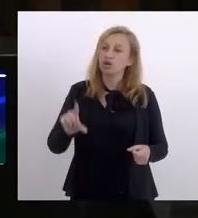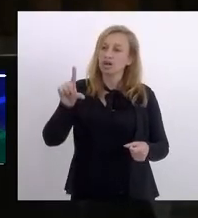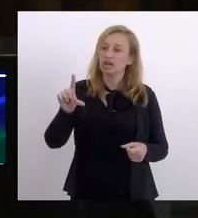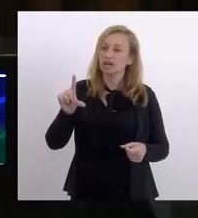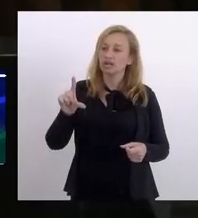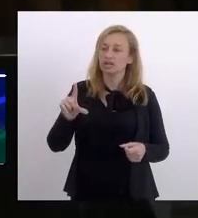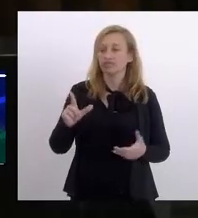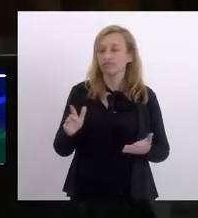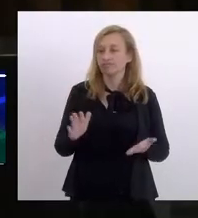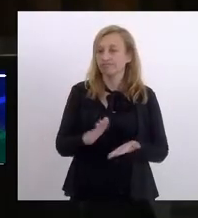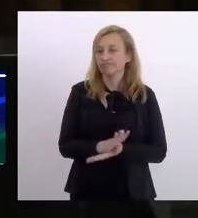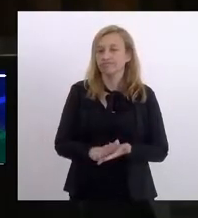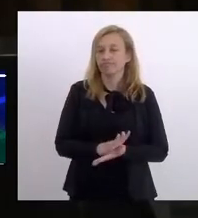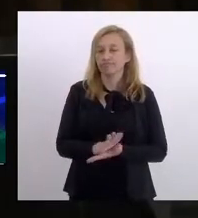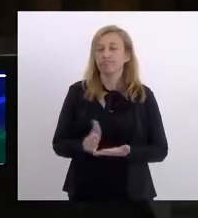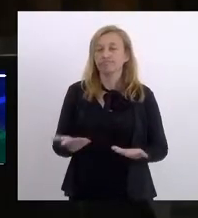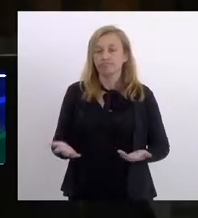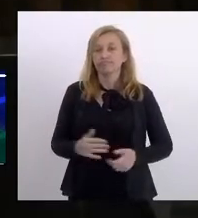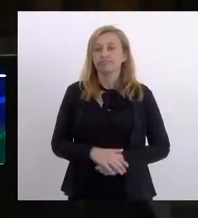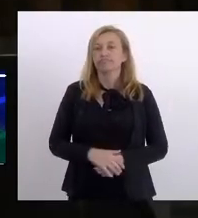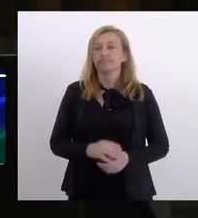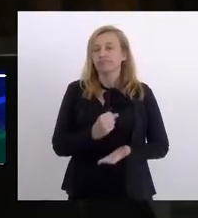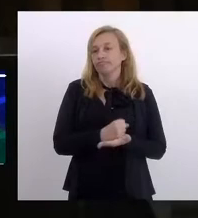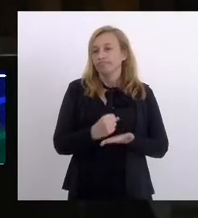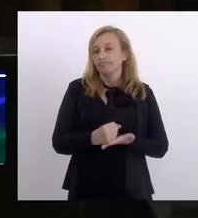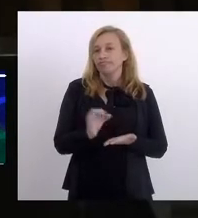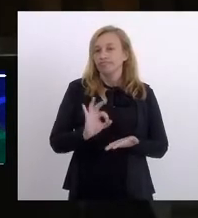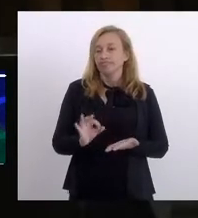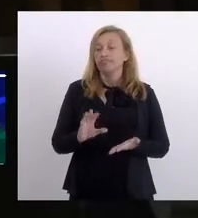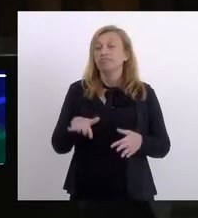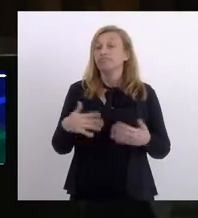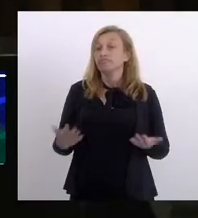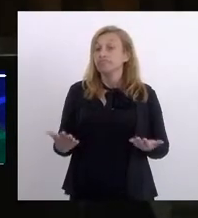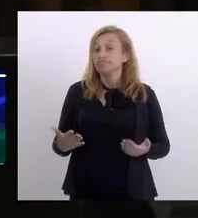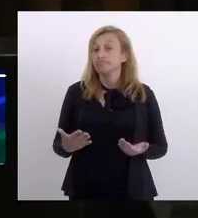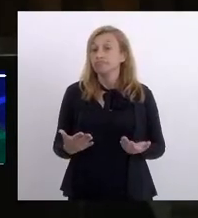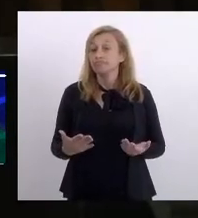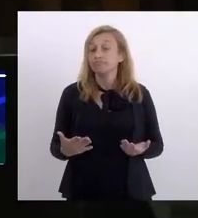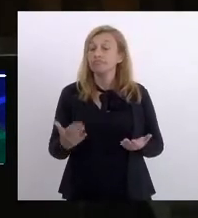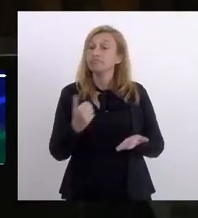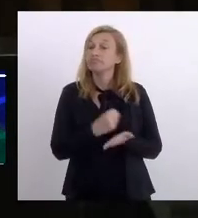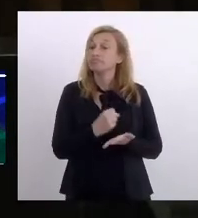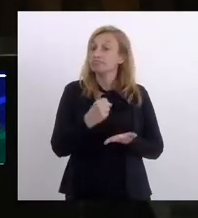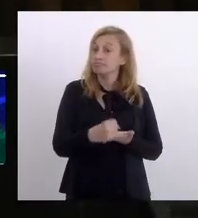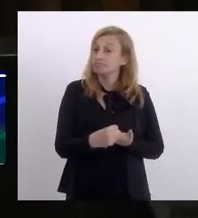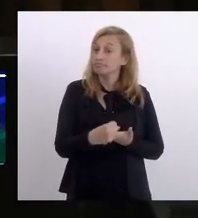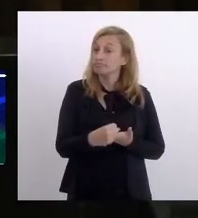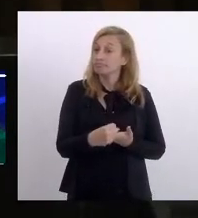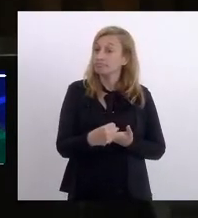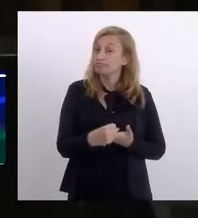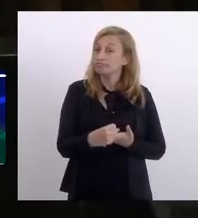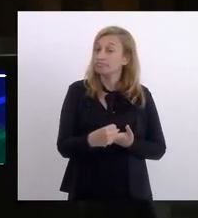para o patamar inicialmente previsto em contrato. Ou seja, é um contrato onde a taxa de